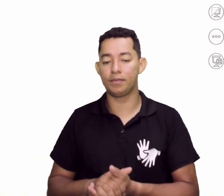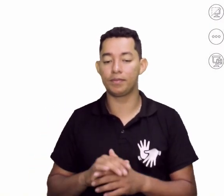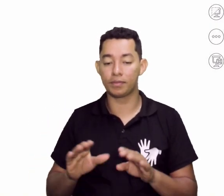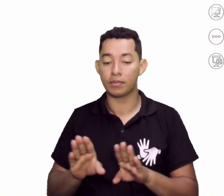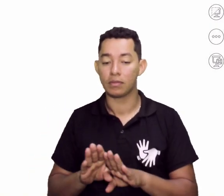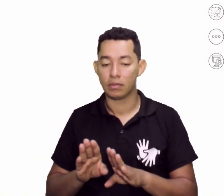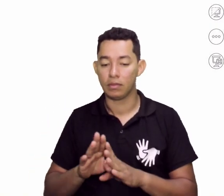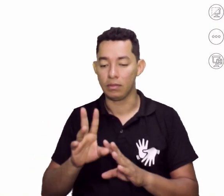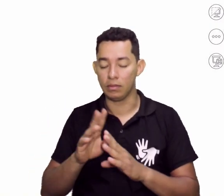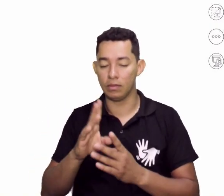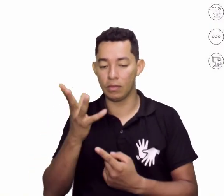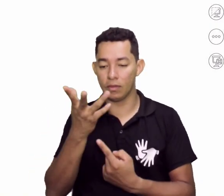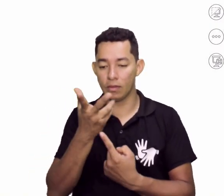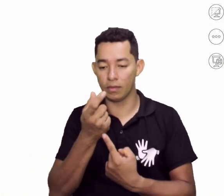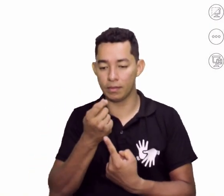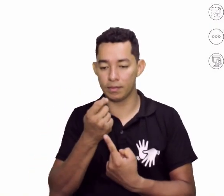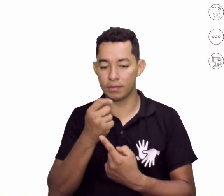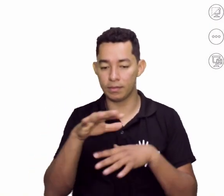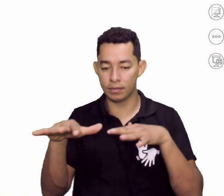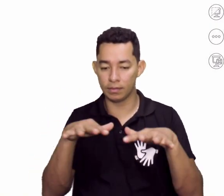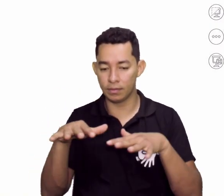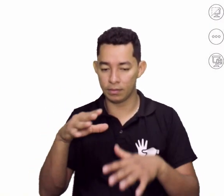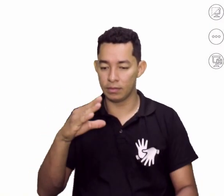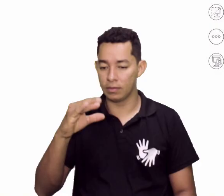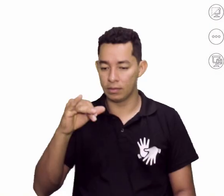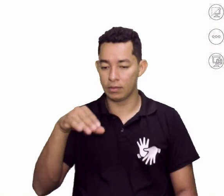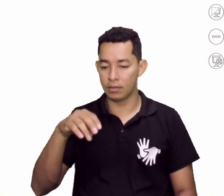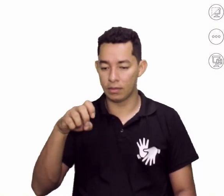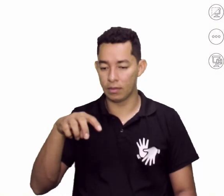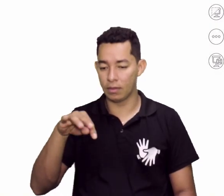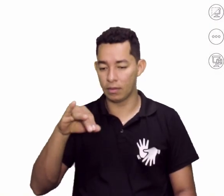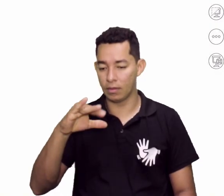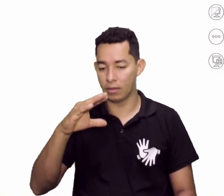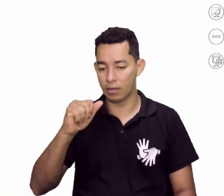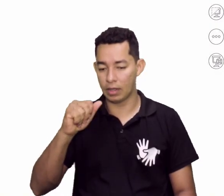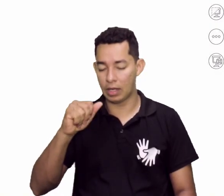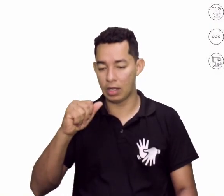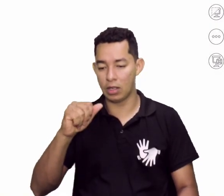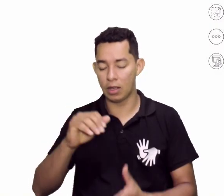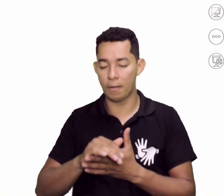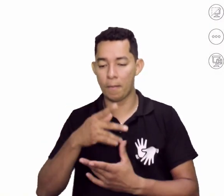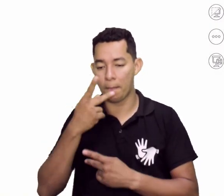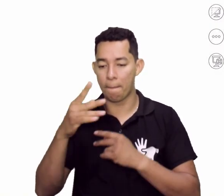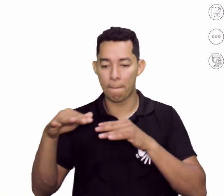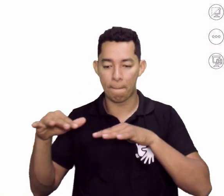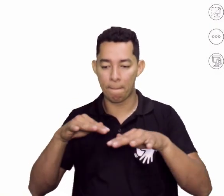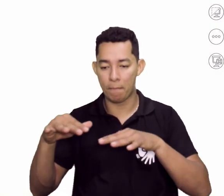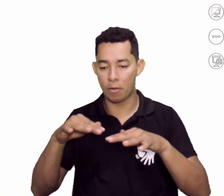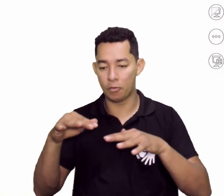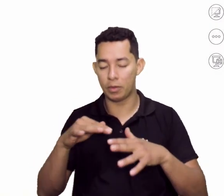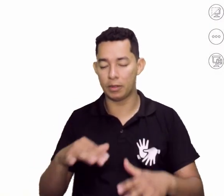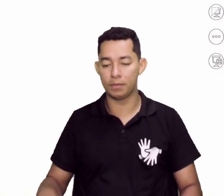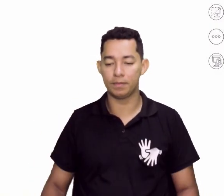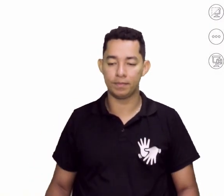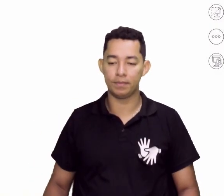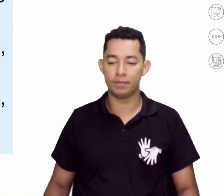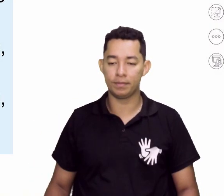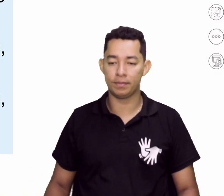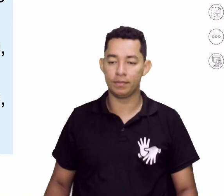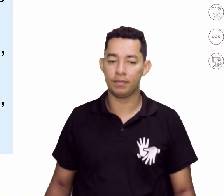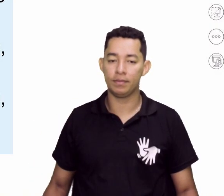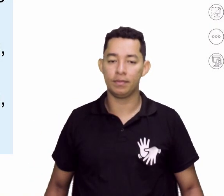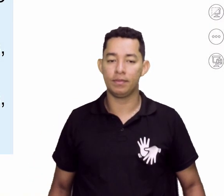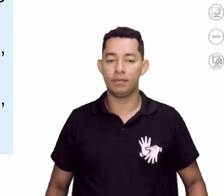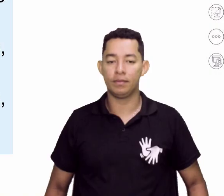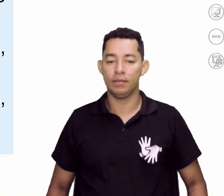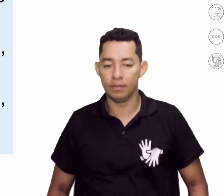recursos visuais e técnicas a dar movimento à obra ou impressão de movimento, tá?